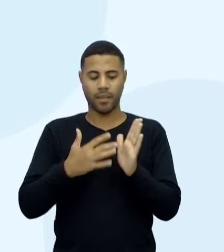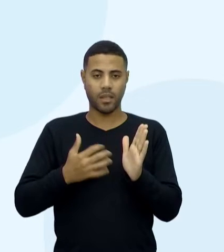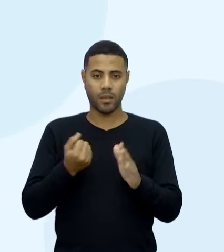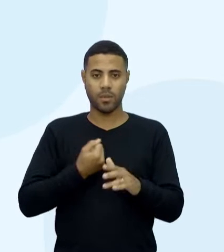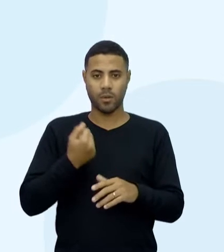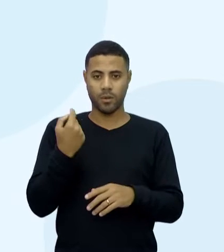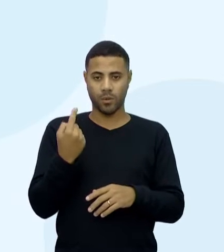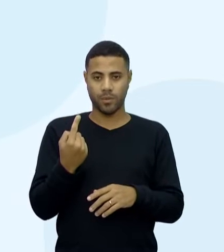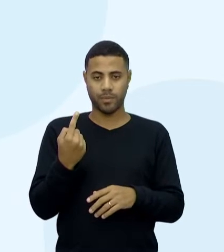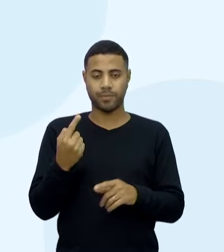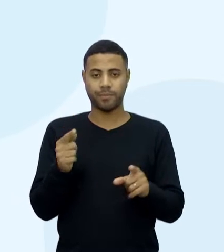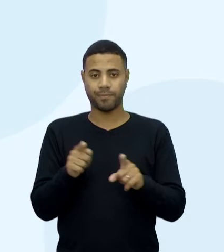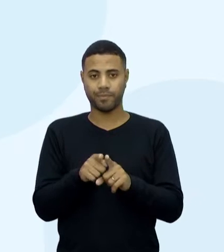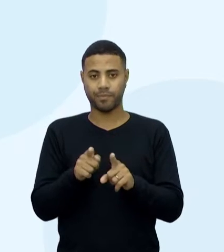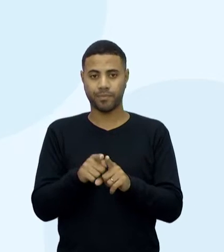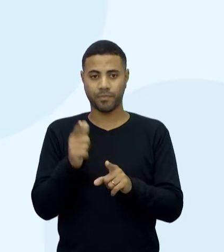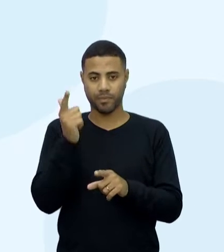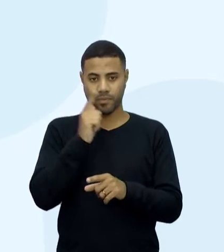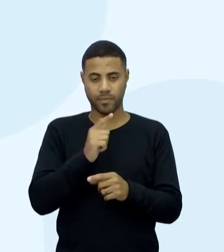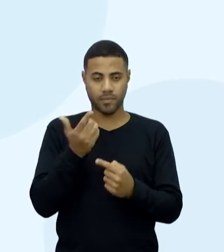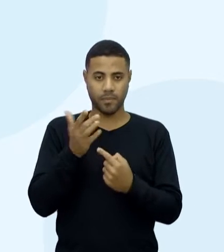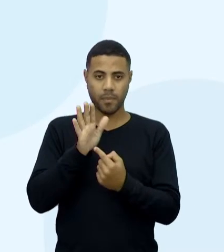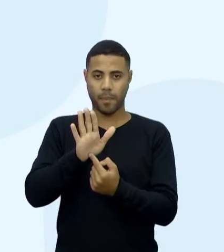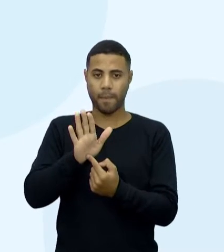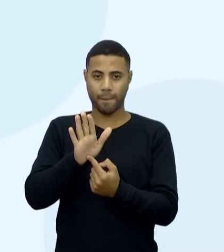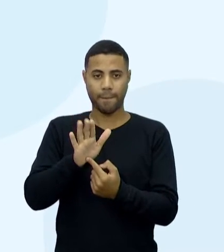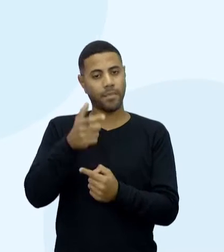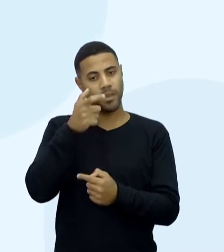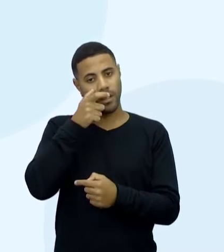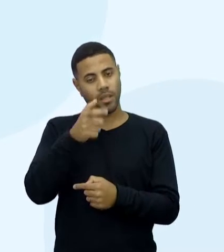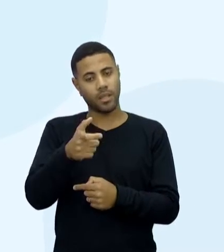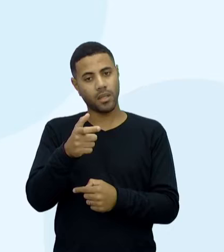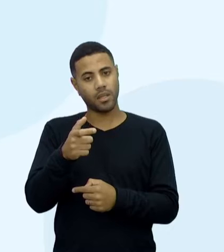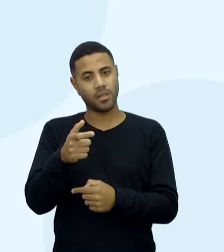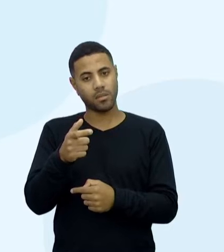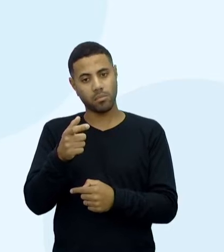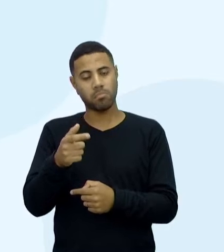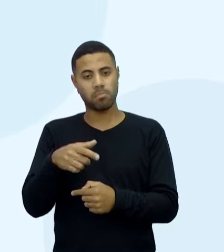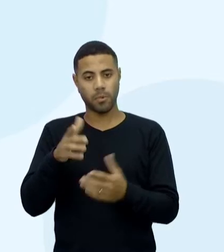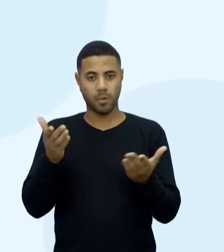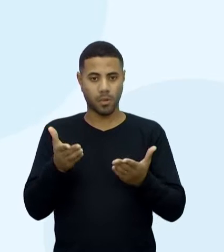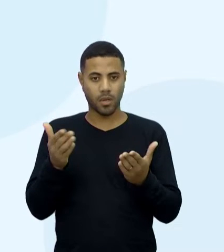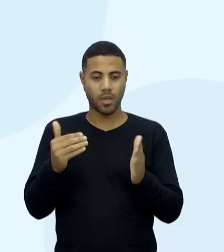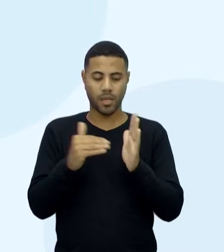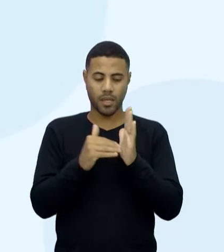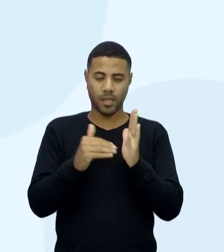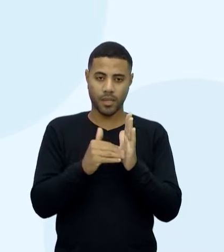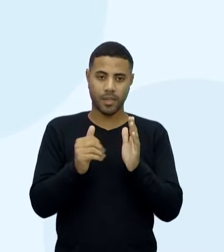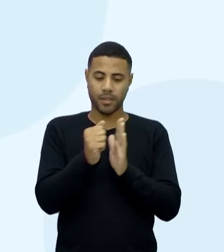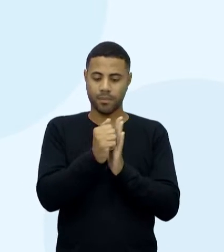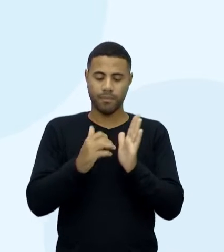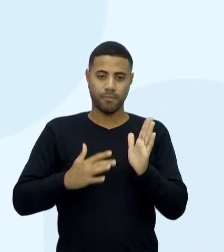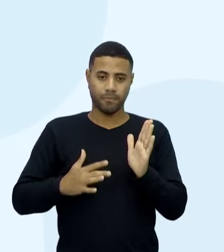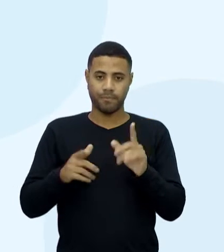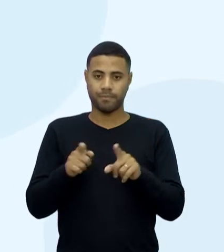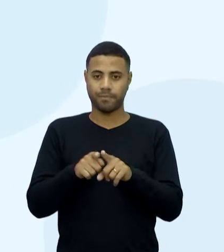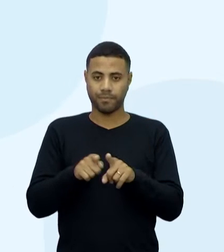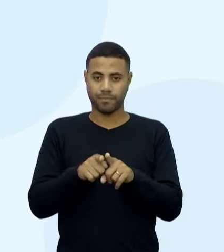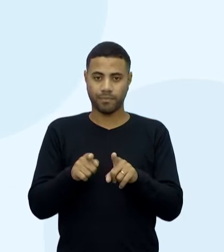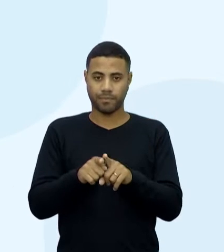um né ela já tinha sido colocada e interessante que agora a gente chega na nossa última atividade